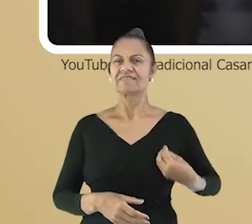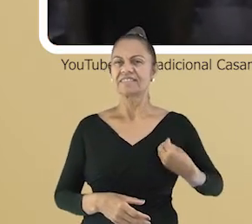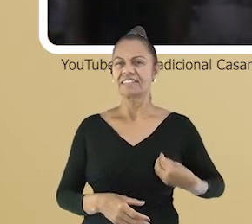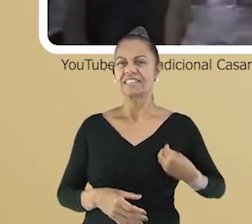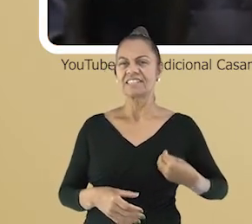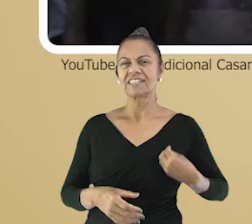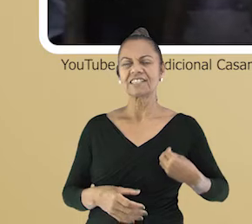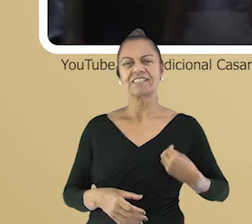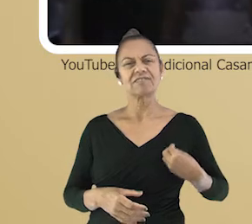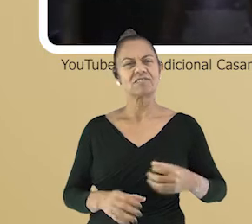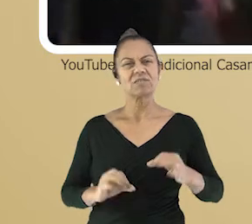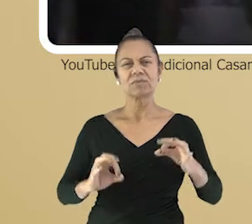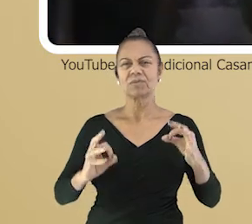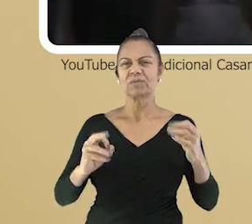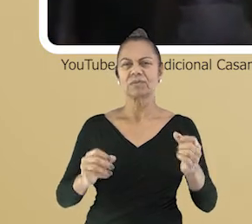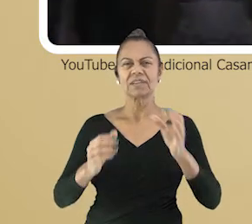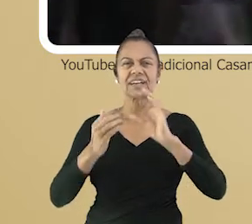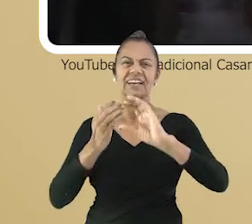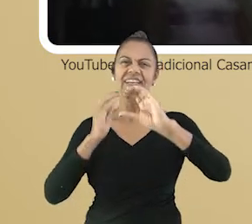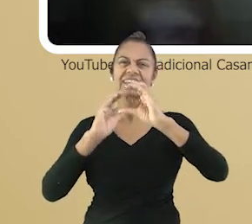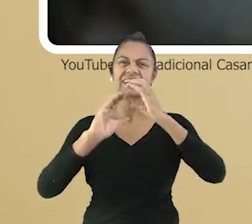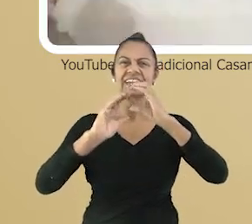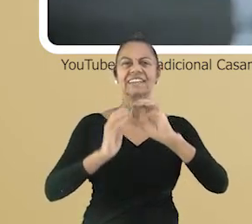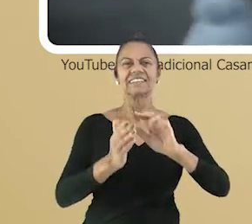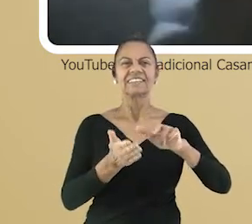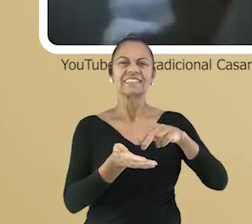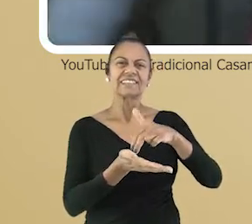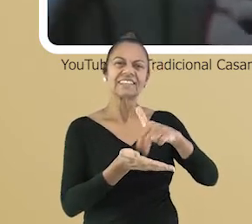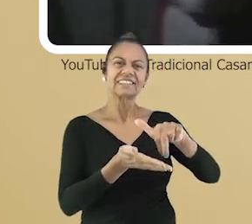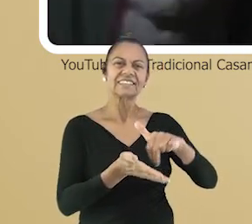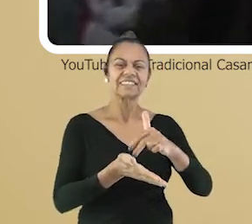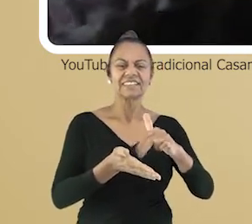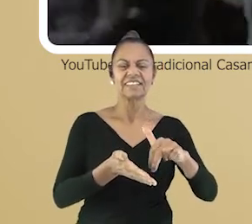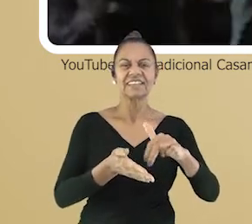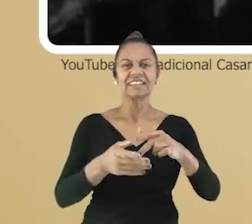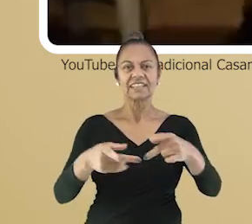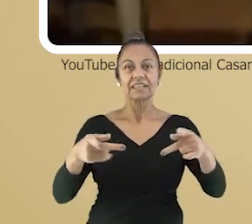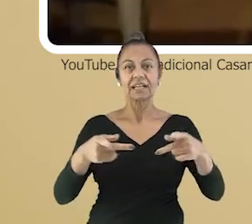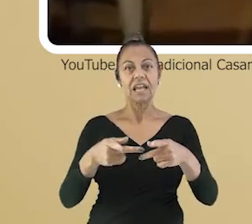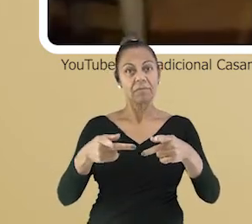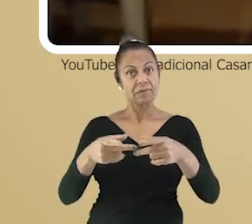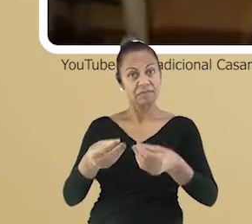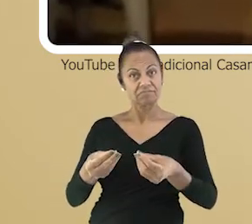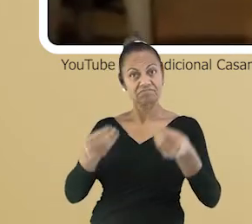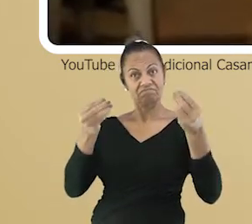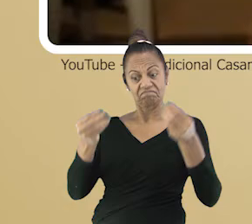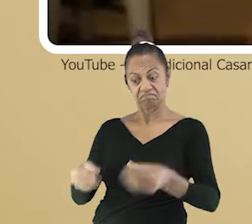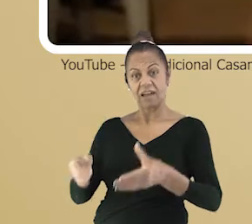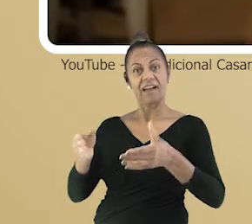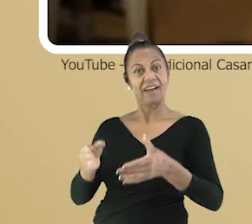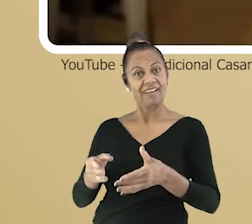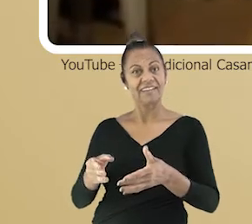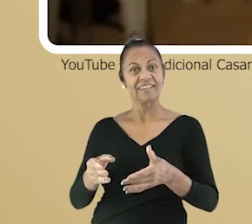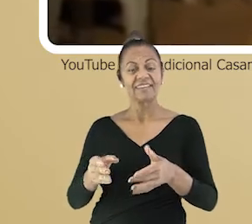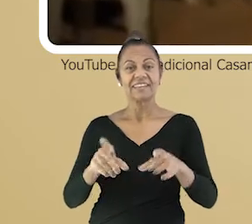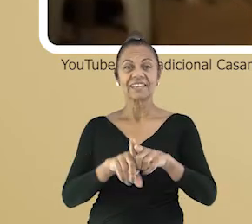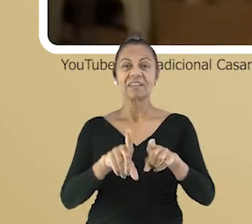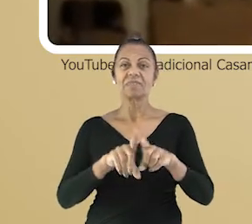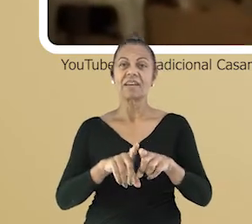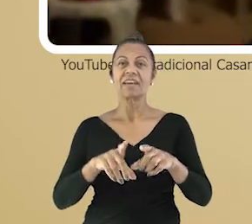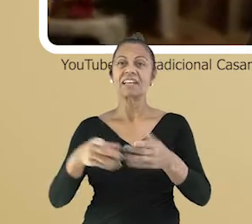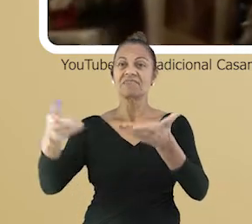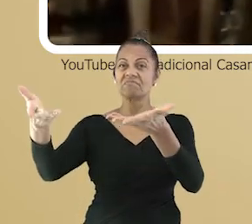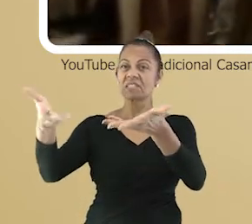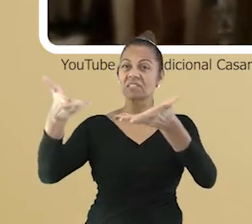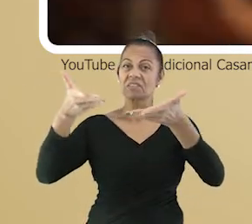O casamento é a festa mais tradicional entre os pomeranos e o maior espaço social nessa comunidade. As crianças